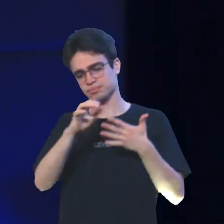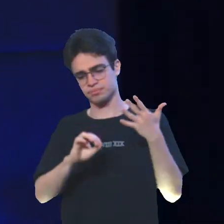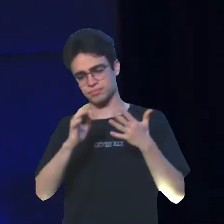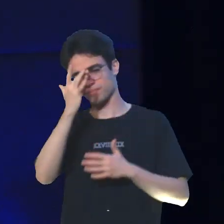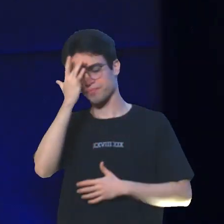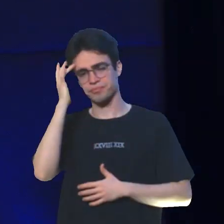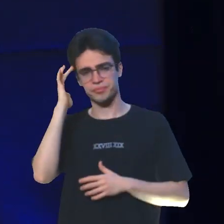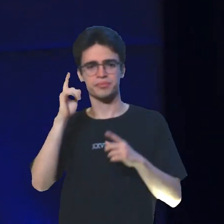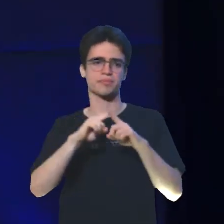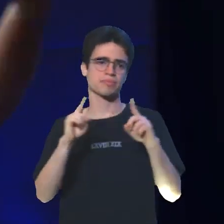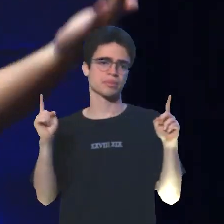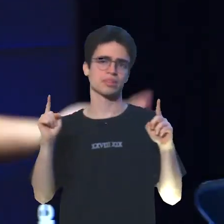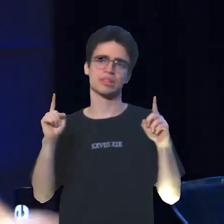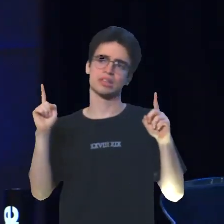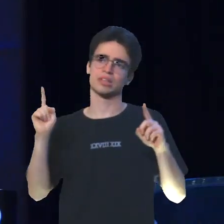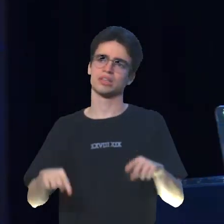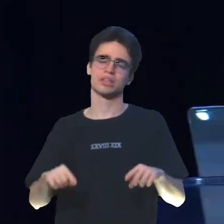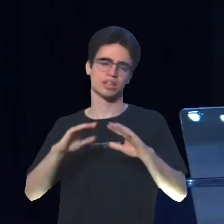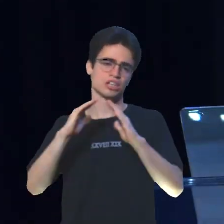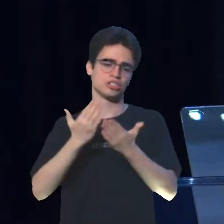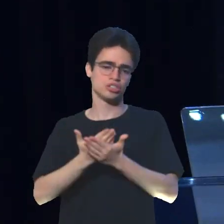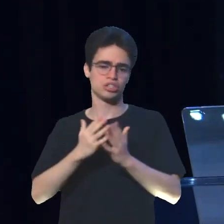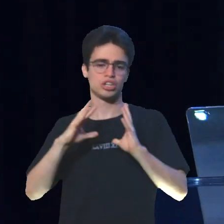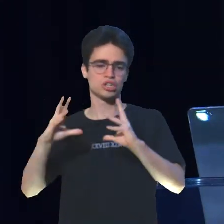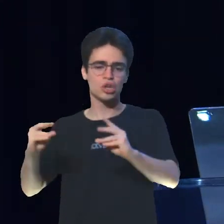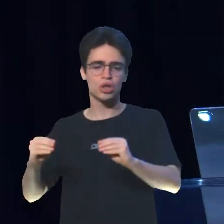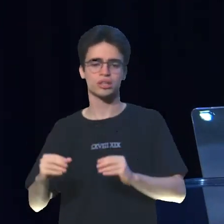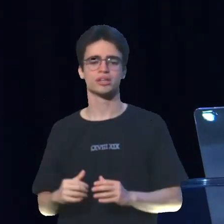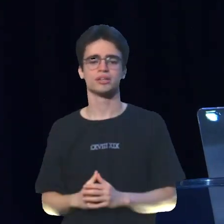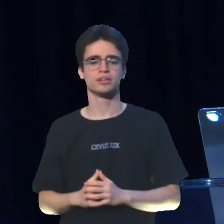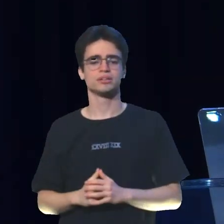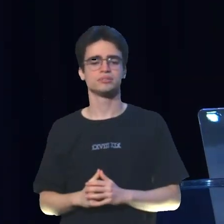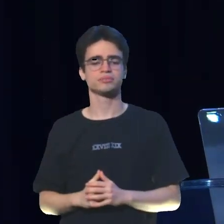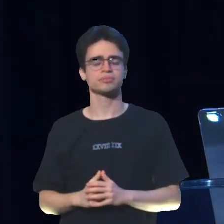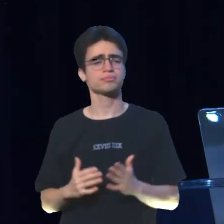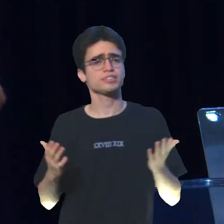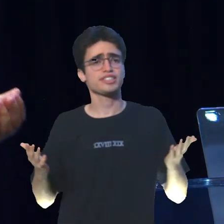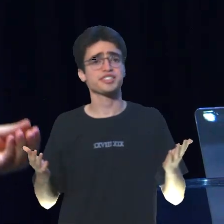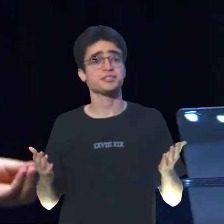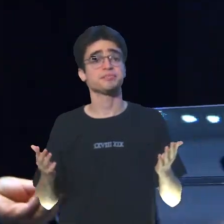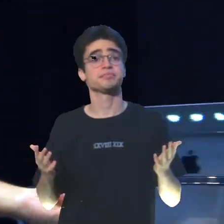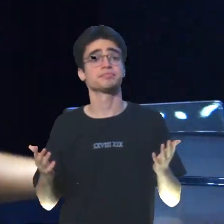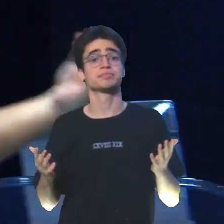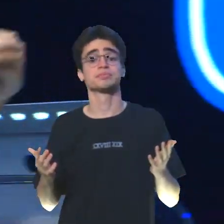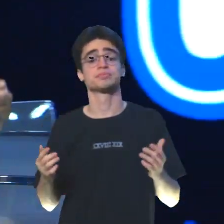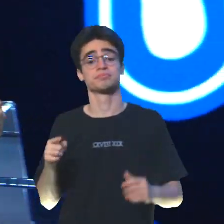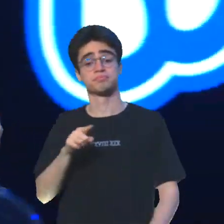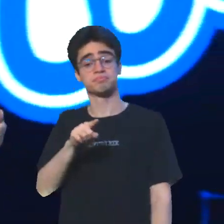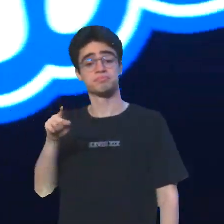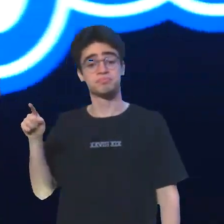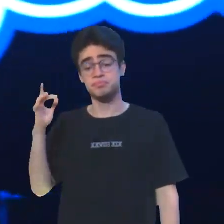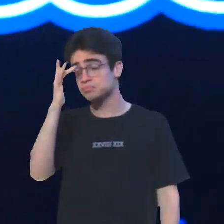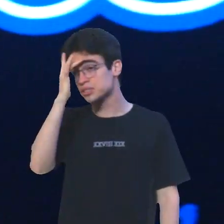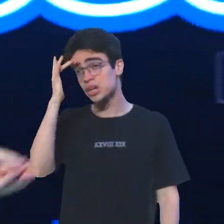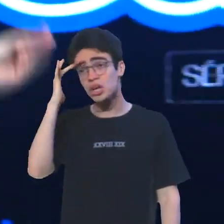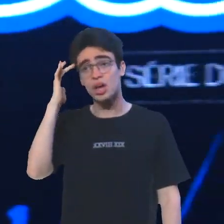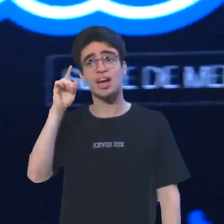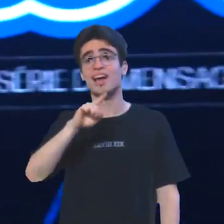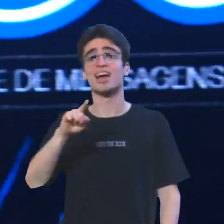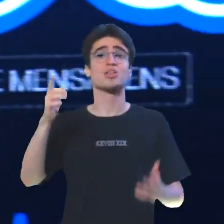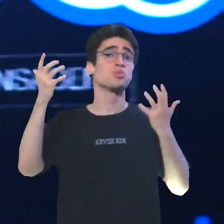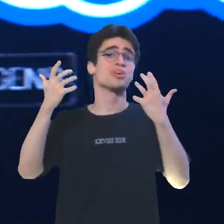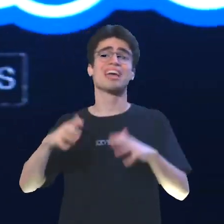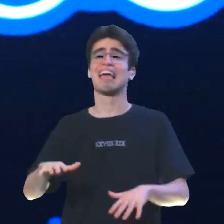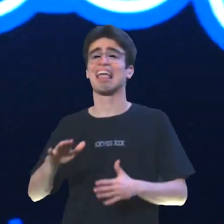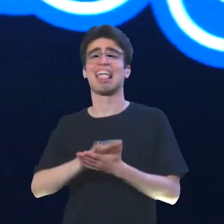listas, acredito que até a escola inteira. Porque ao pegar aqueles meninos que não queriam nada